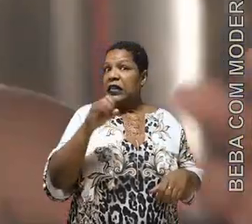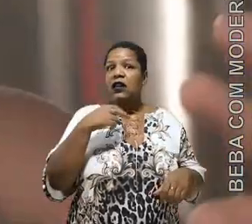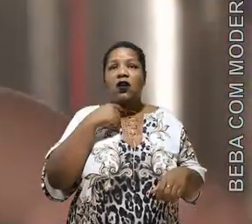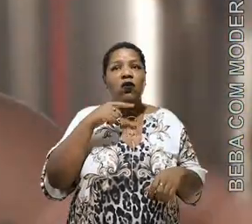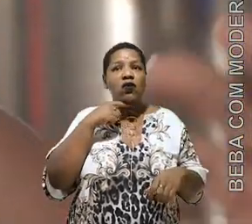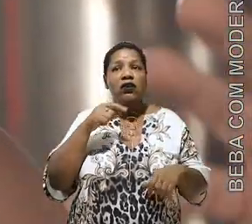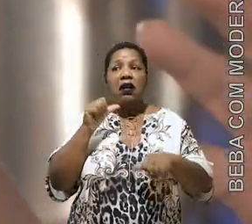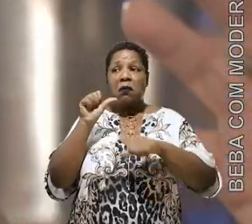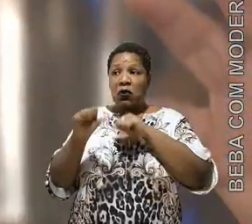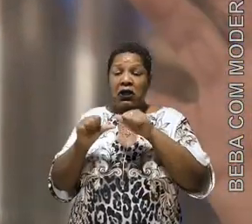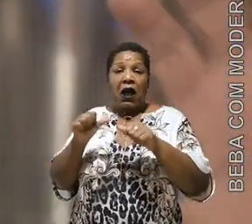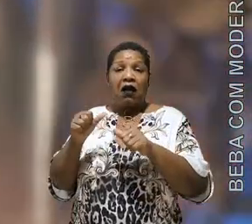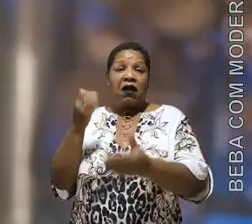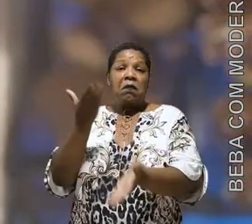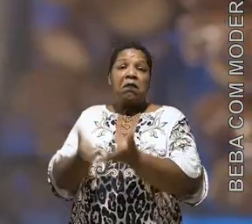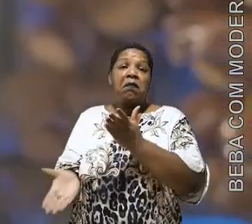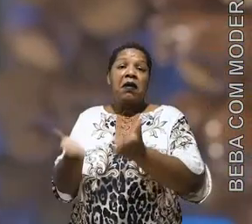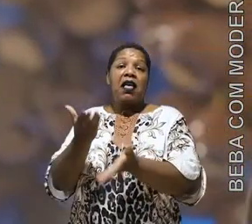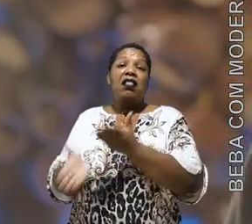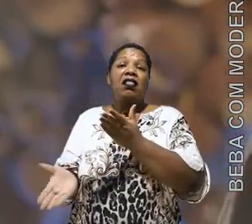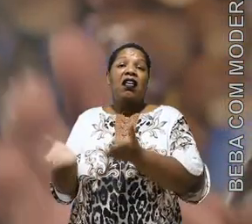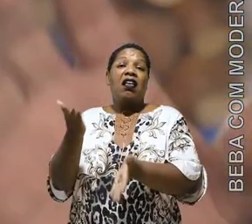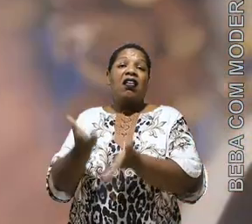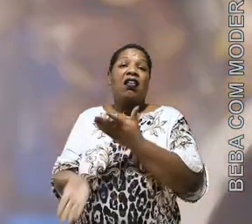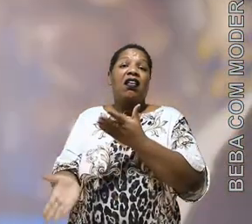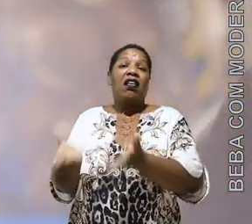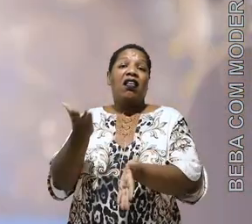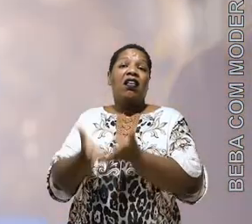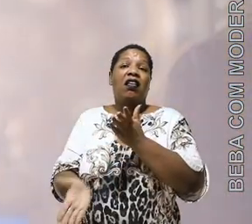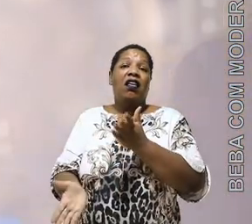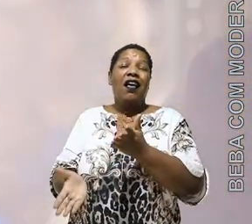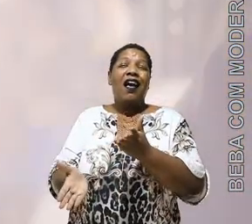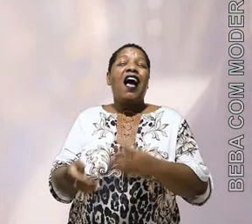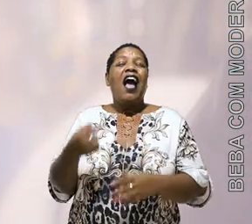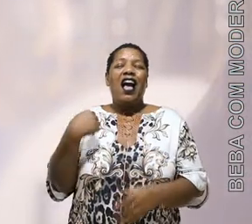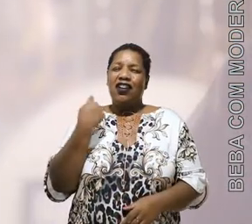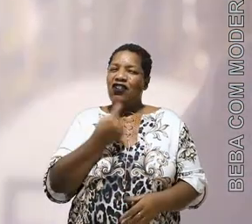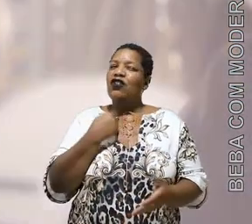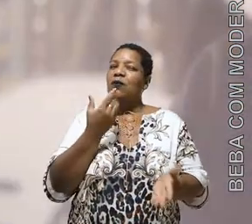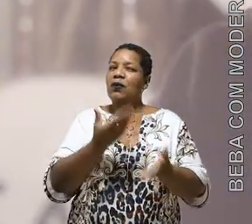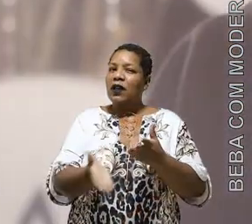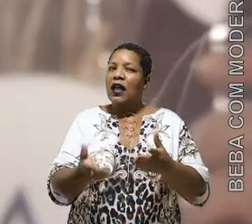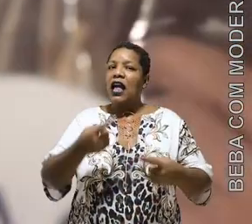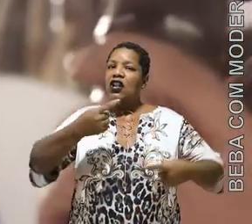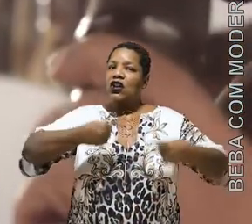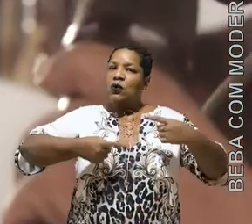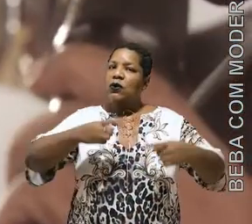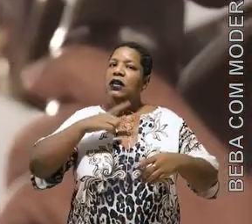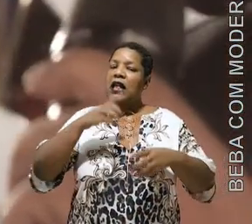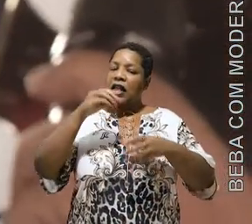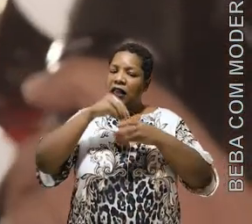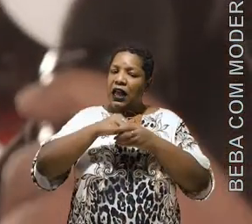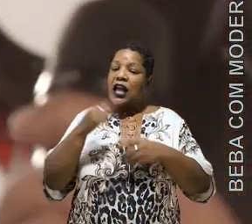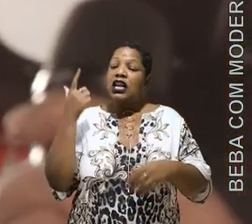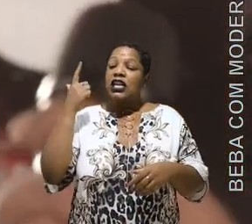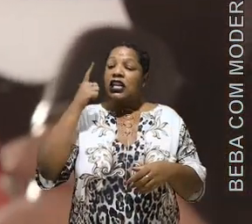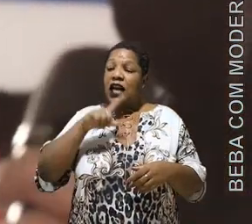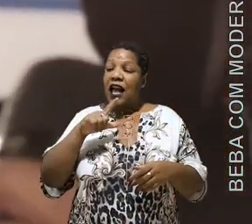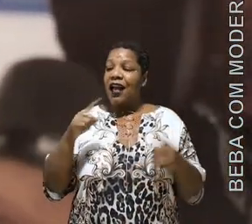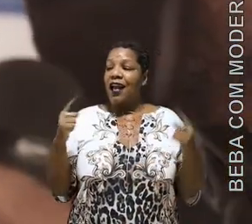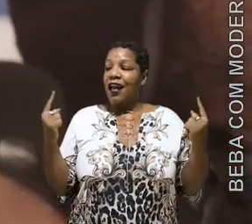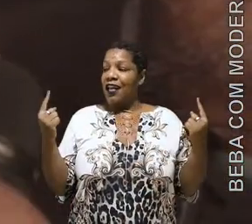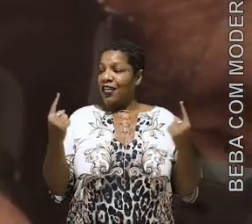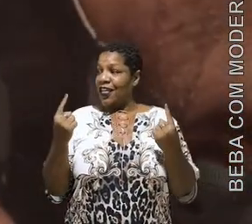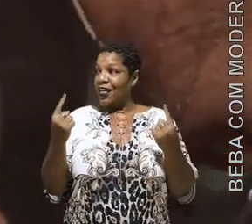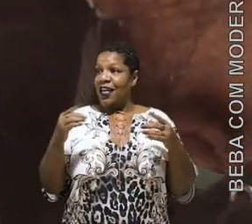você vai fazer tudo que você pode parar o que mudar que o próprio pode mudar e o que não pode mudar você você vai perder tempo e a gente